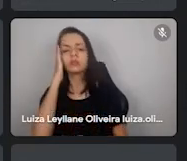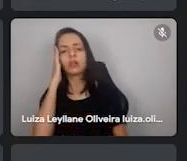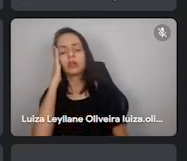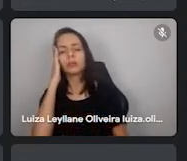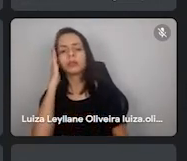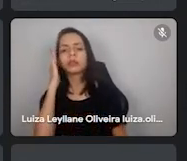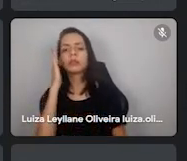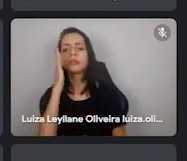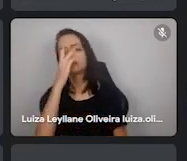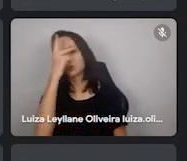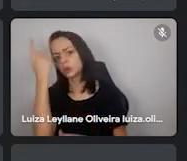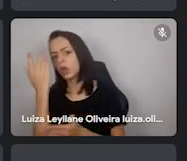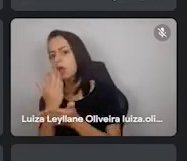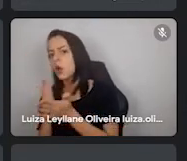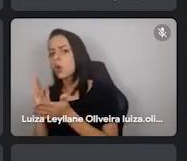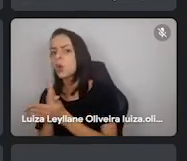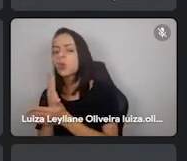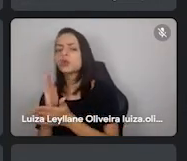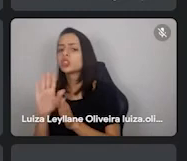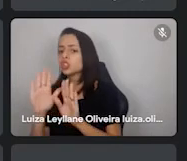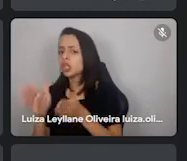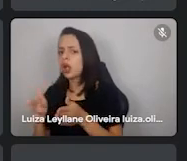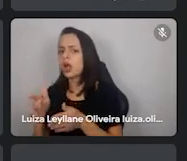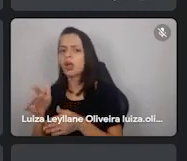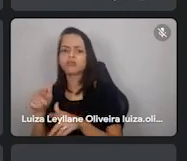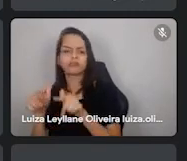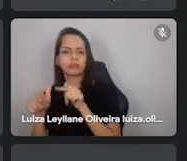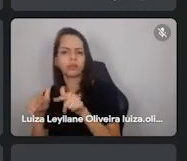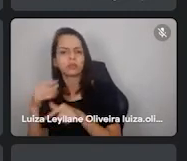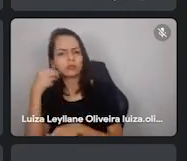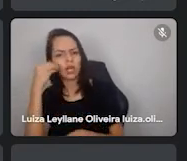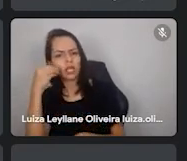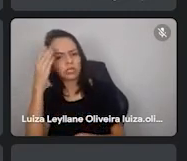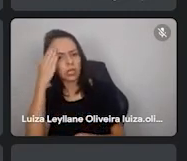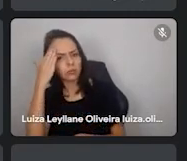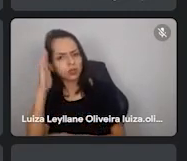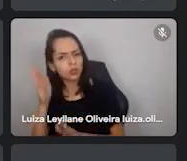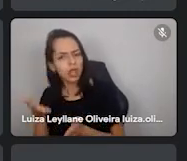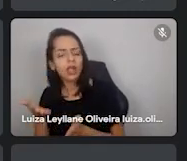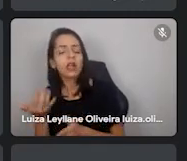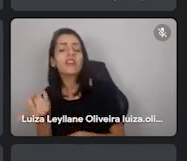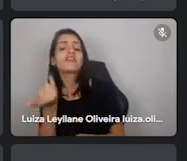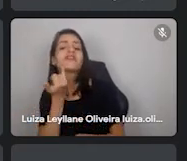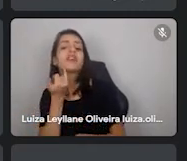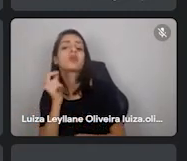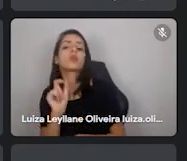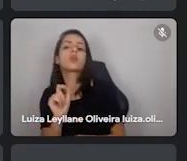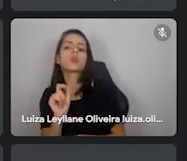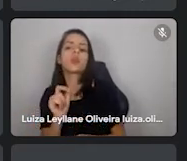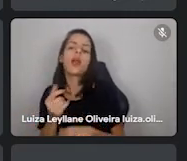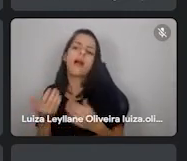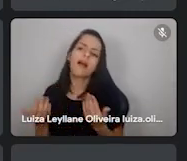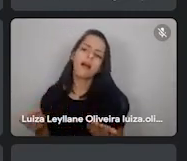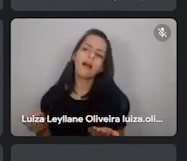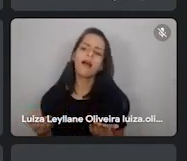da área vai chegar e vai dizer, professor Barroso, isso aí é um fio